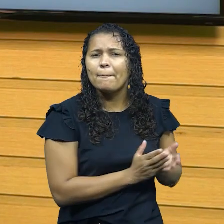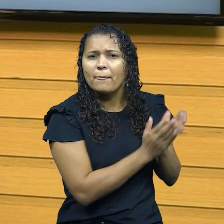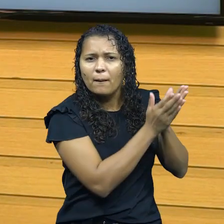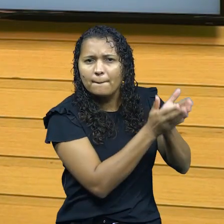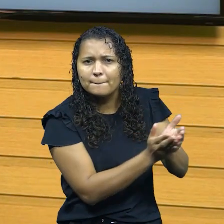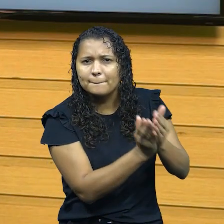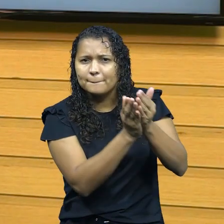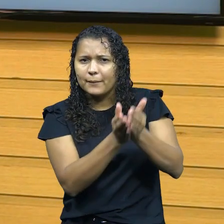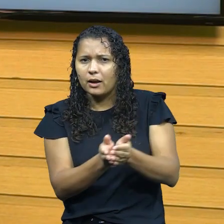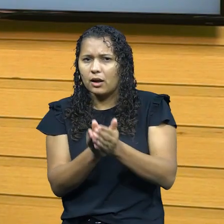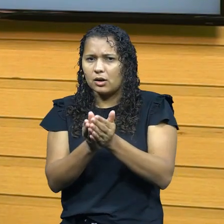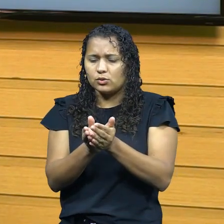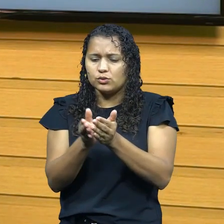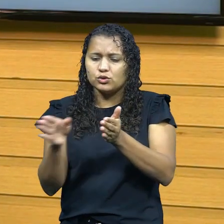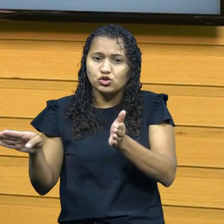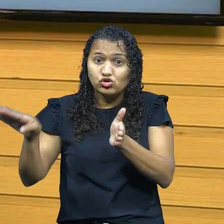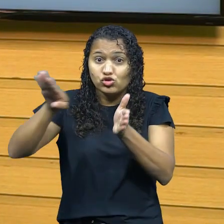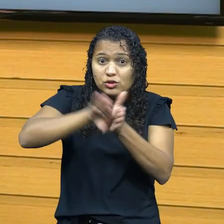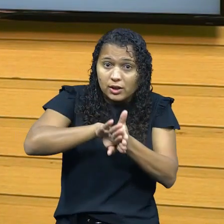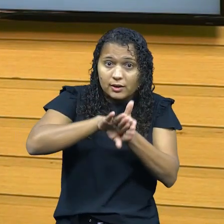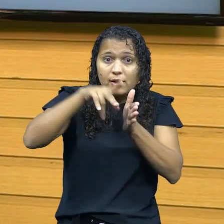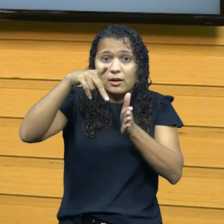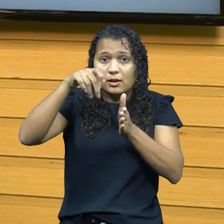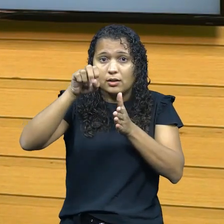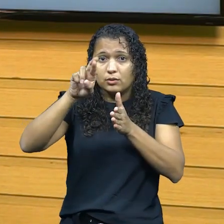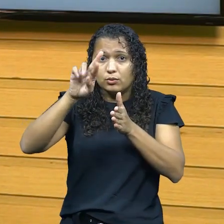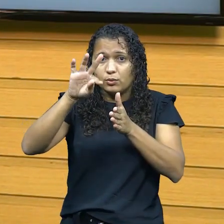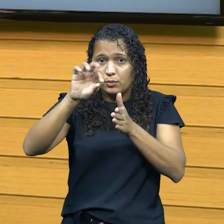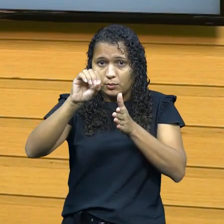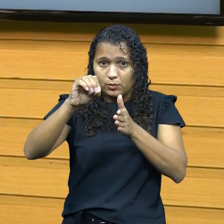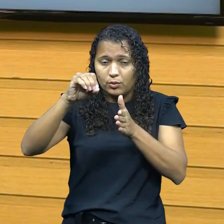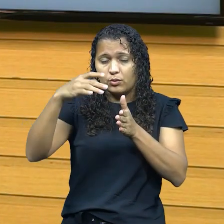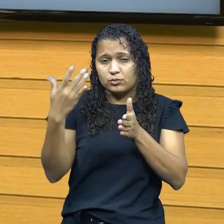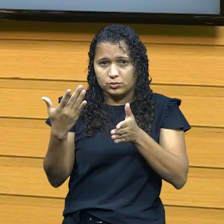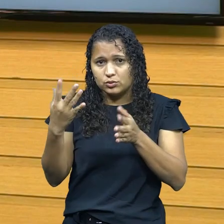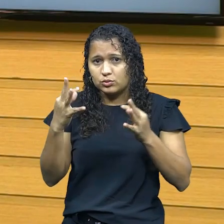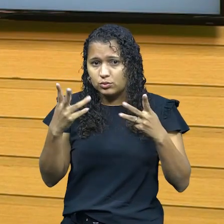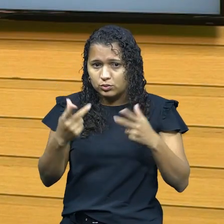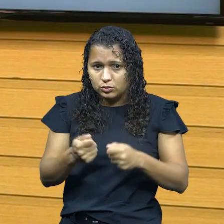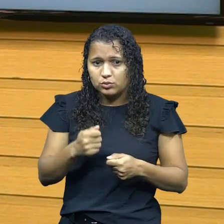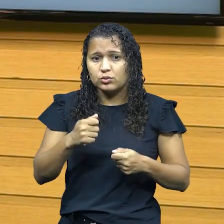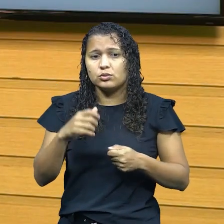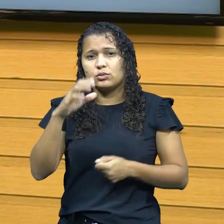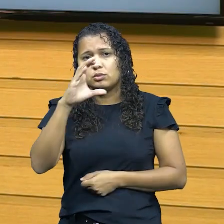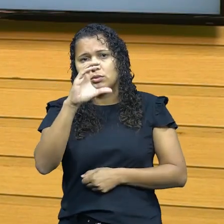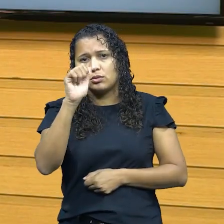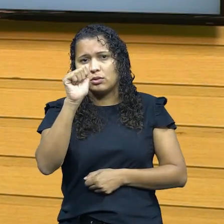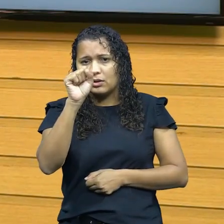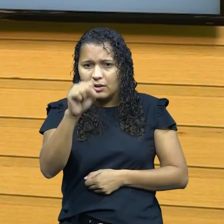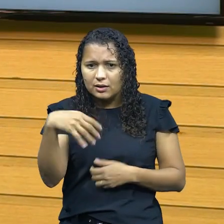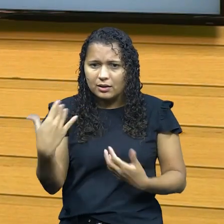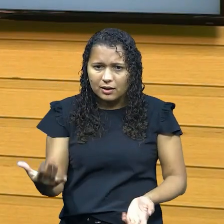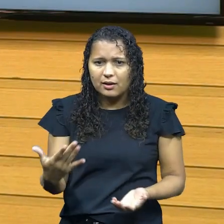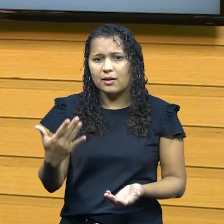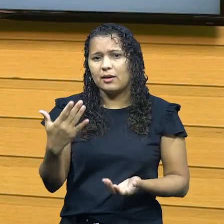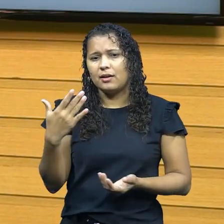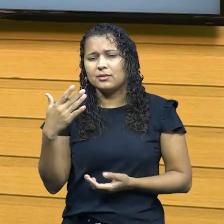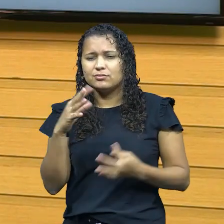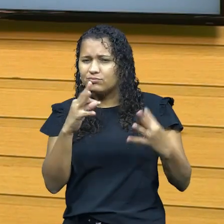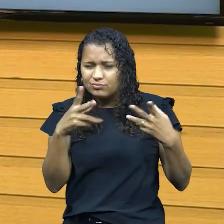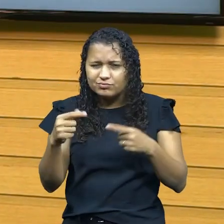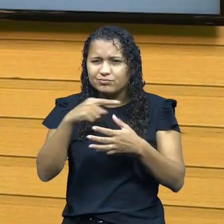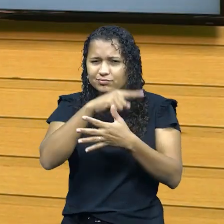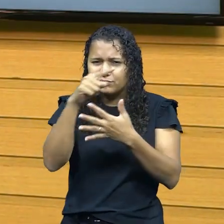o acesso ao porto, que permite o manuseio de mercadorias ali no porto, né? Então, a gente está falando do cais, das bacias,